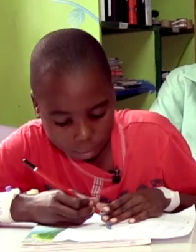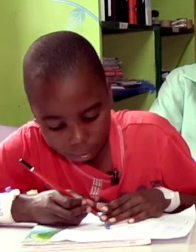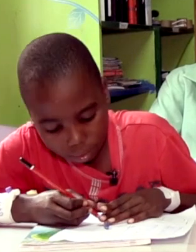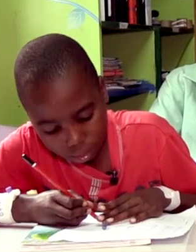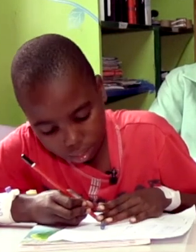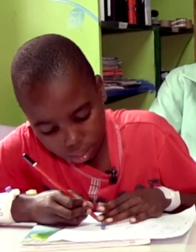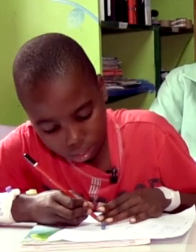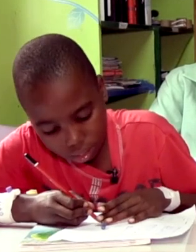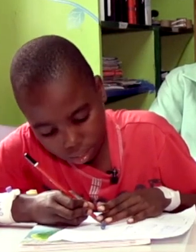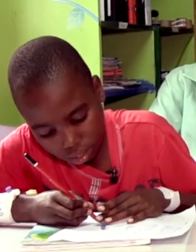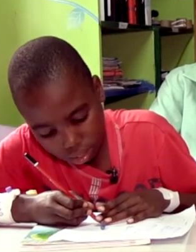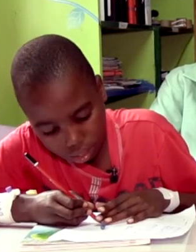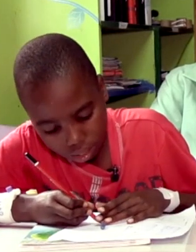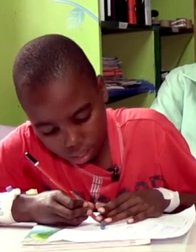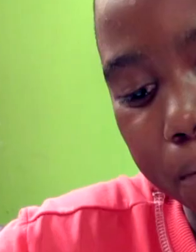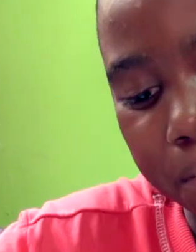Há